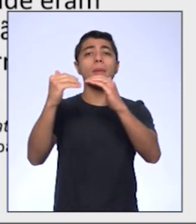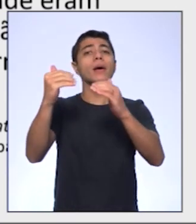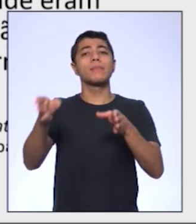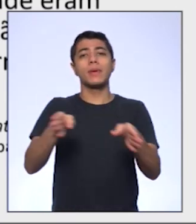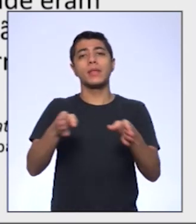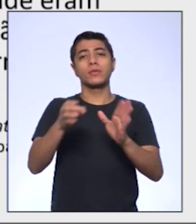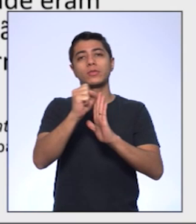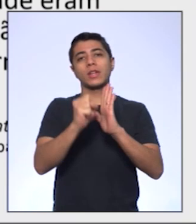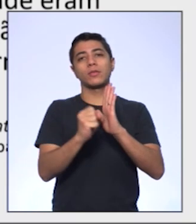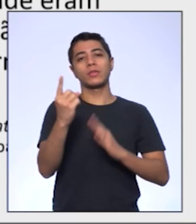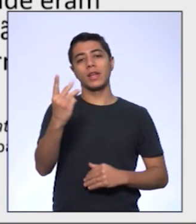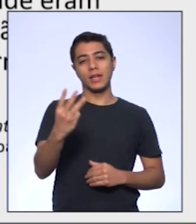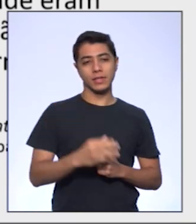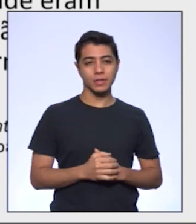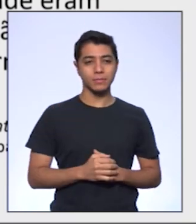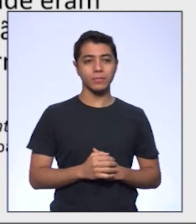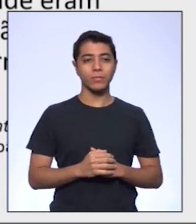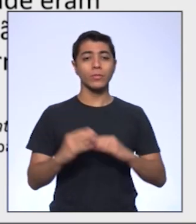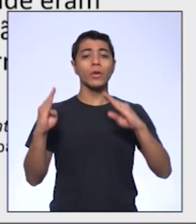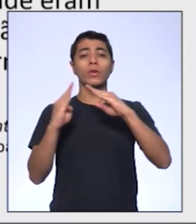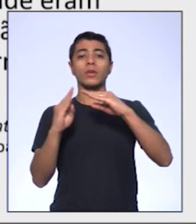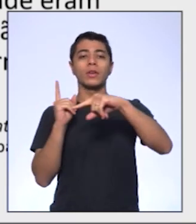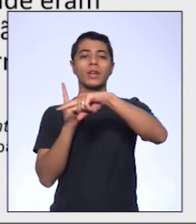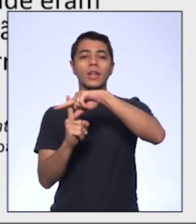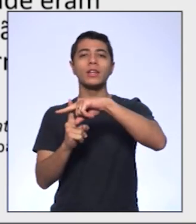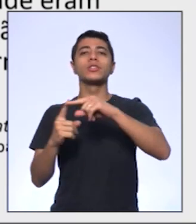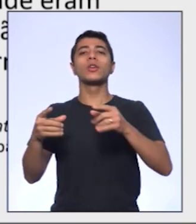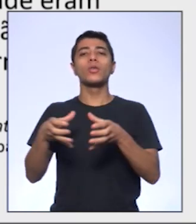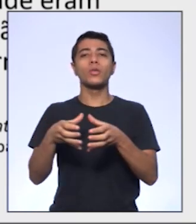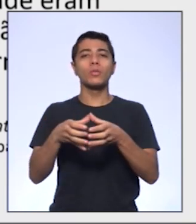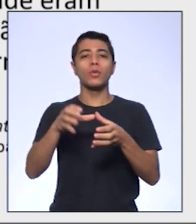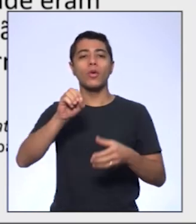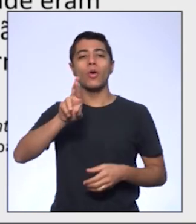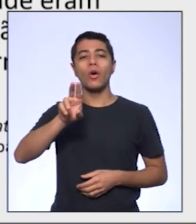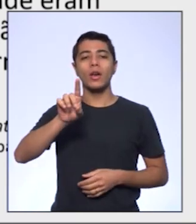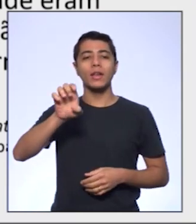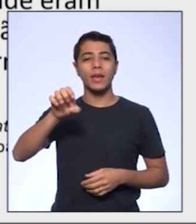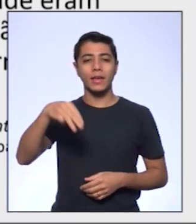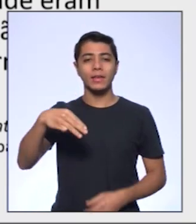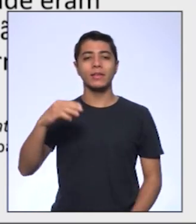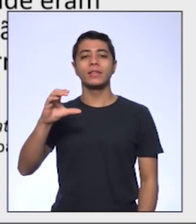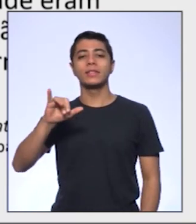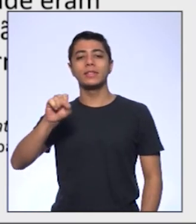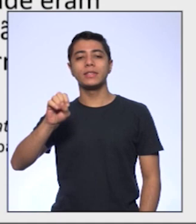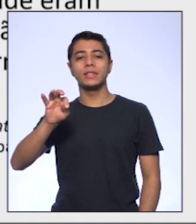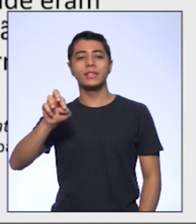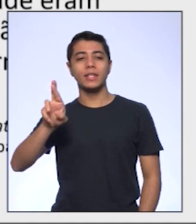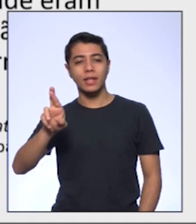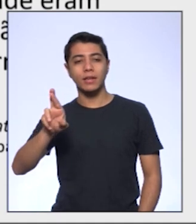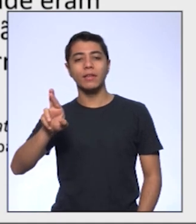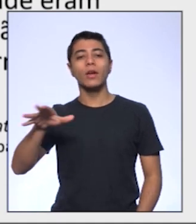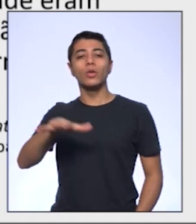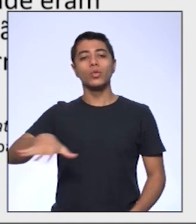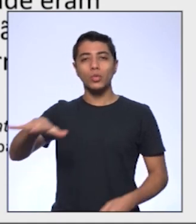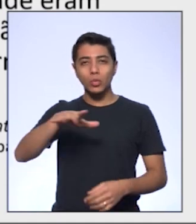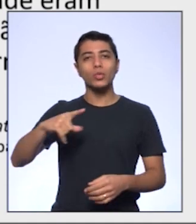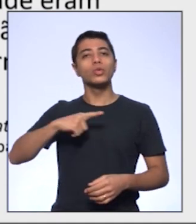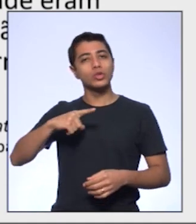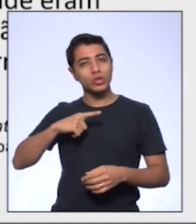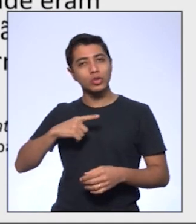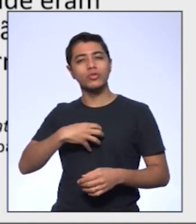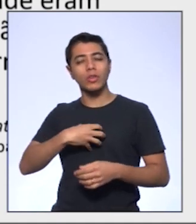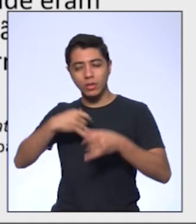Cister, onde eram utilizados os métodos mais racionais de criação de gado, desempenharam certamente um papel determinante nesse